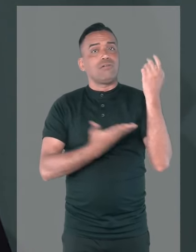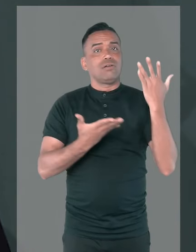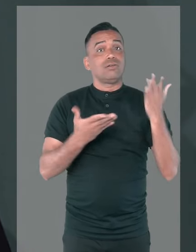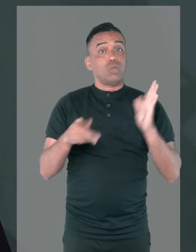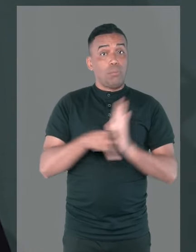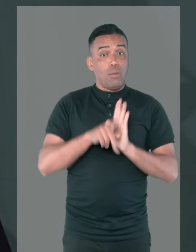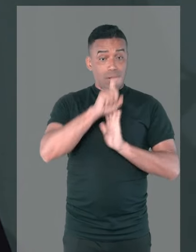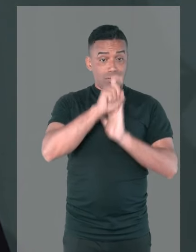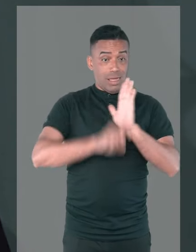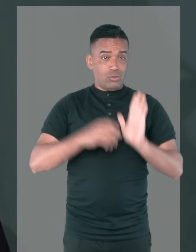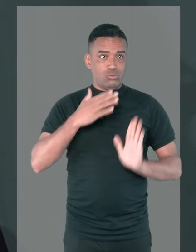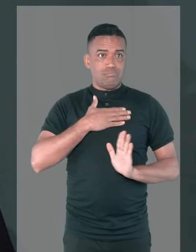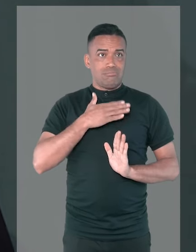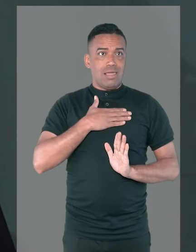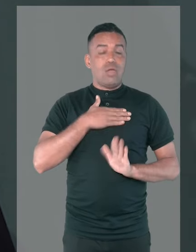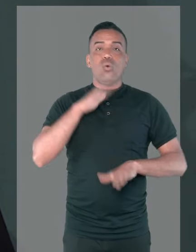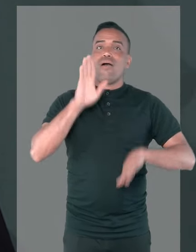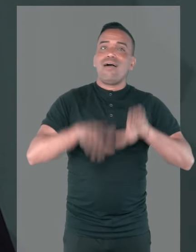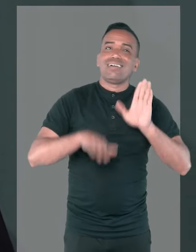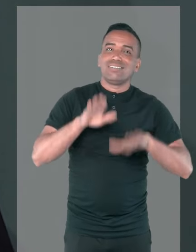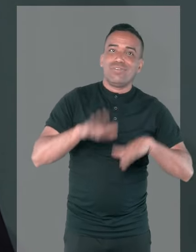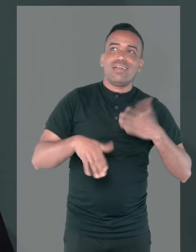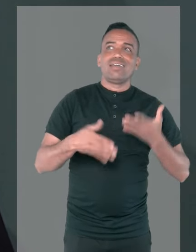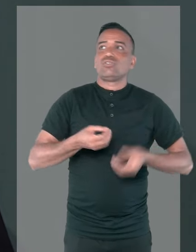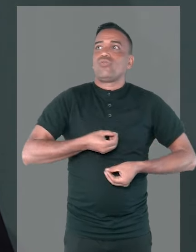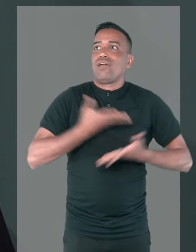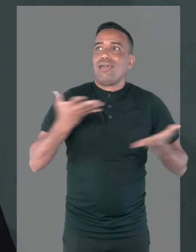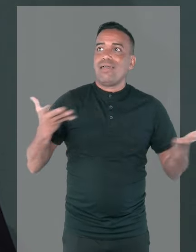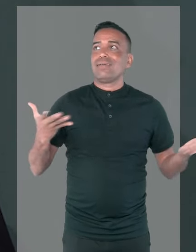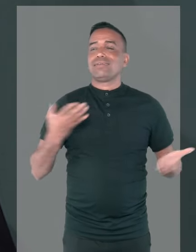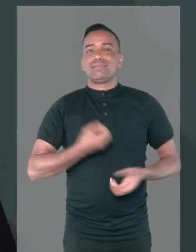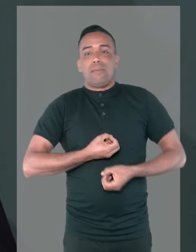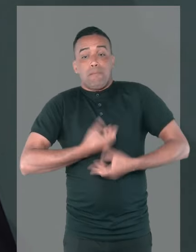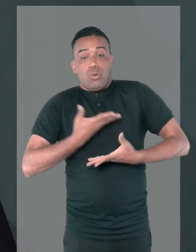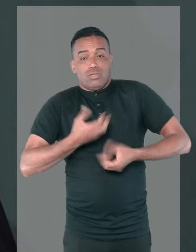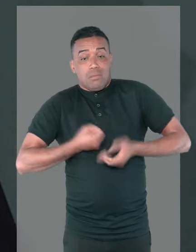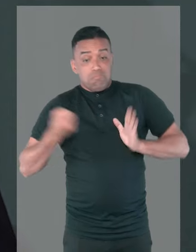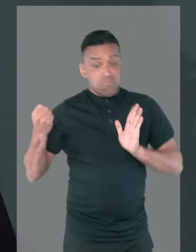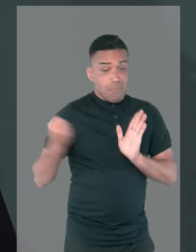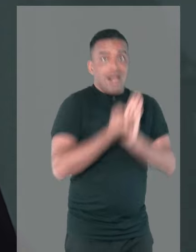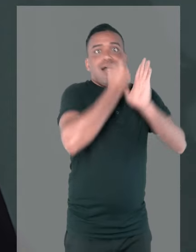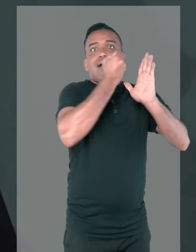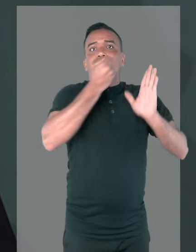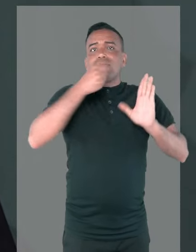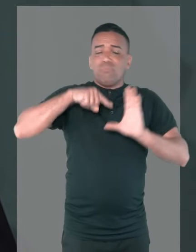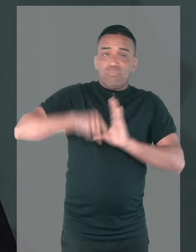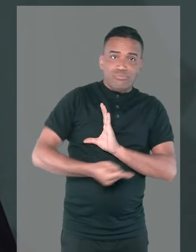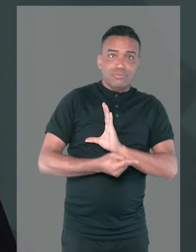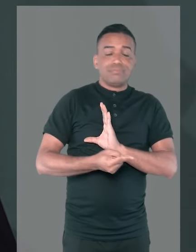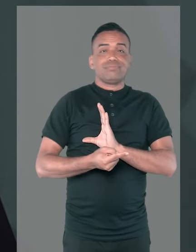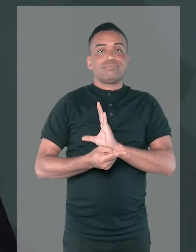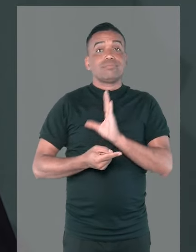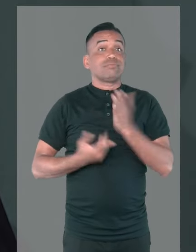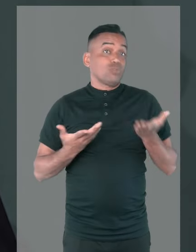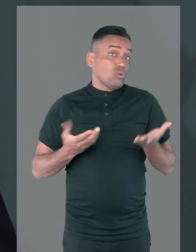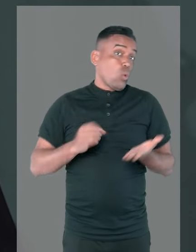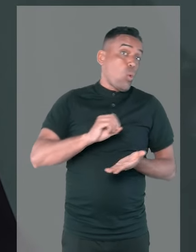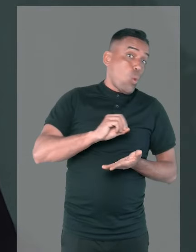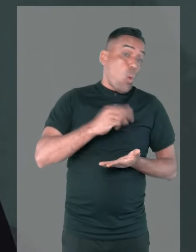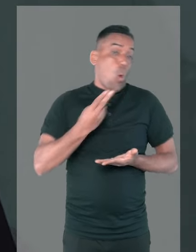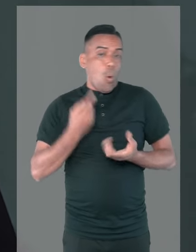meus textos, às vezes, tragam esse tipo de poesia, ou a mesma preocupação que a poesia tem,